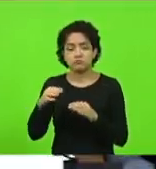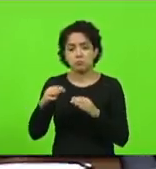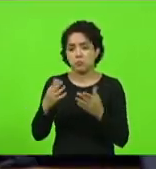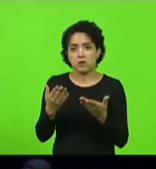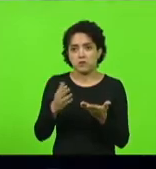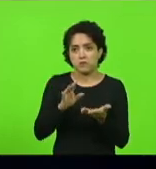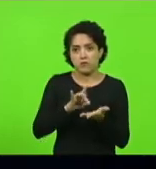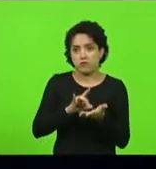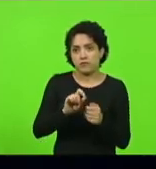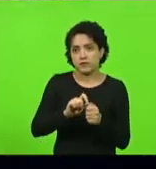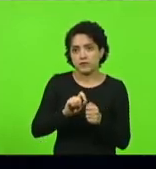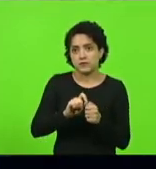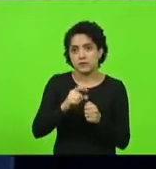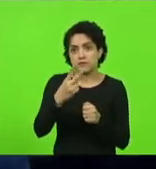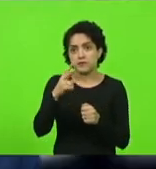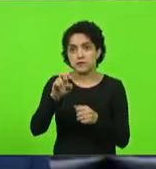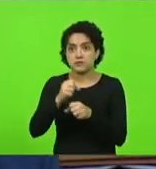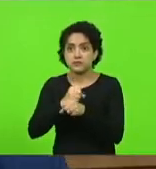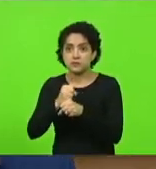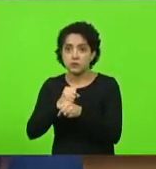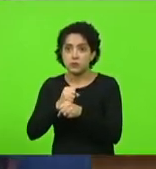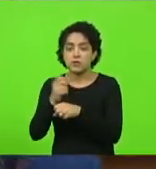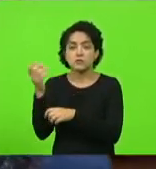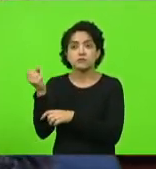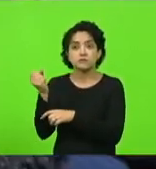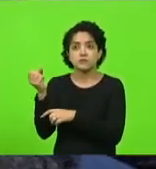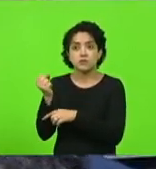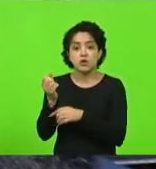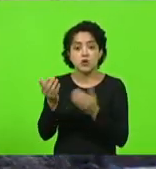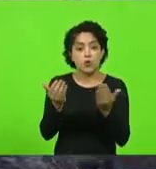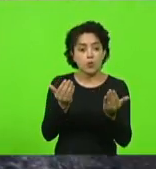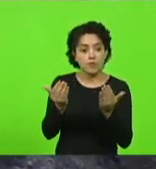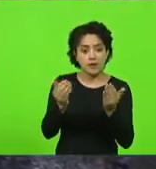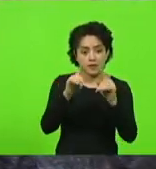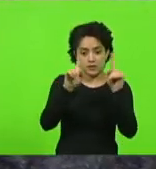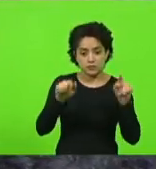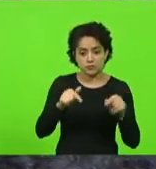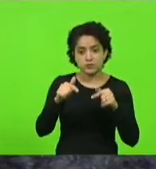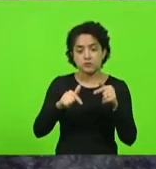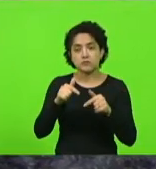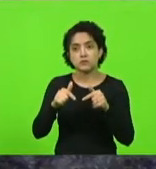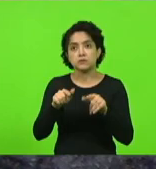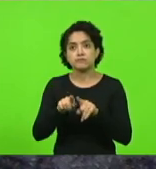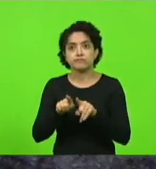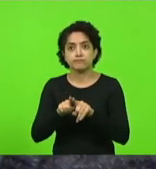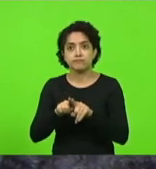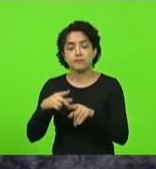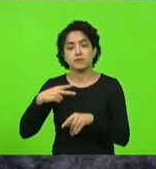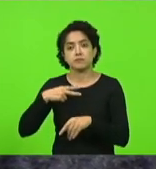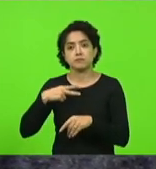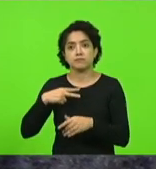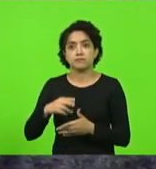principalmente quem com 25 anos de serviço vai se aposentar, comparado a outros servidores aí, ou a própria iniciativa privada.